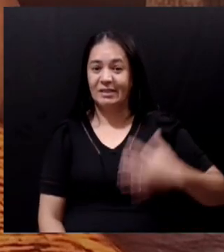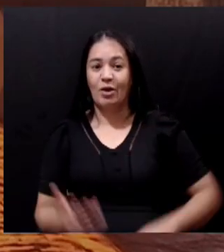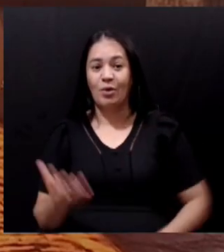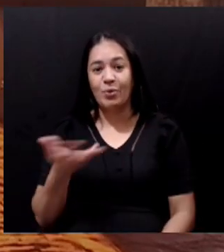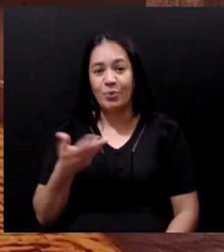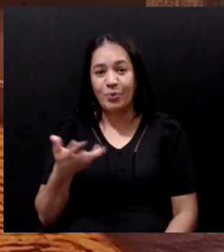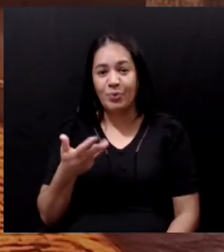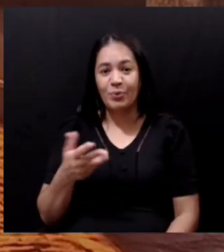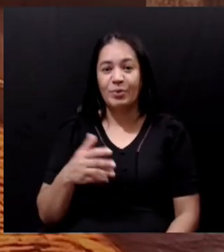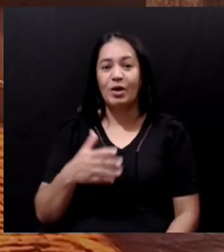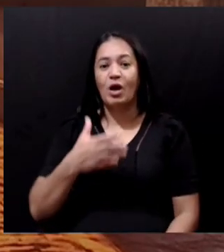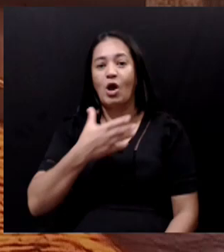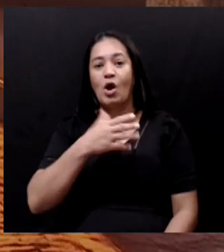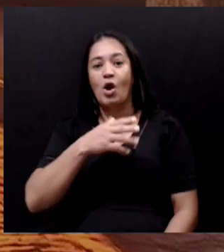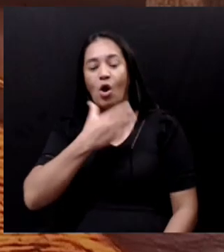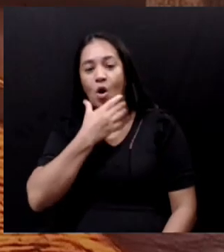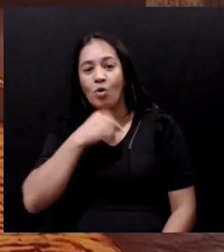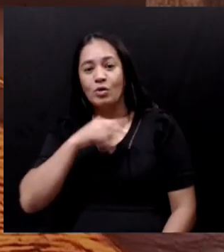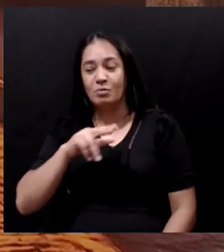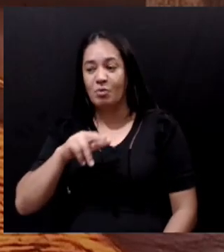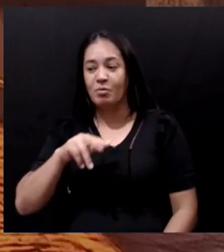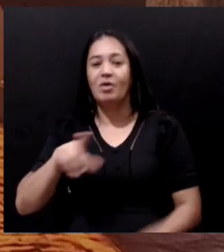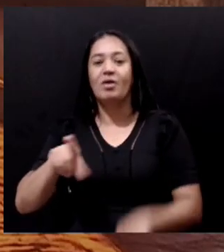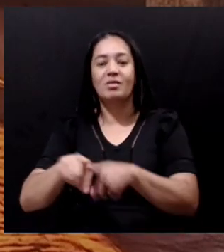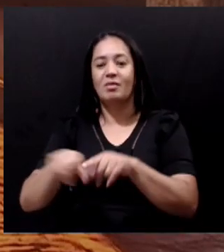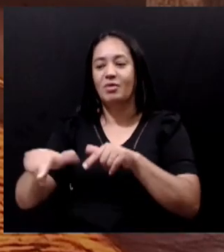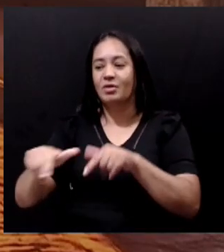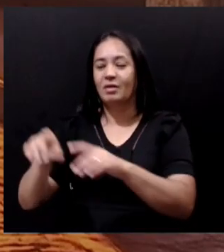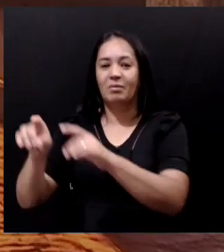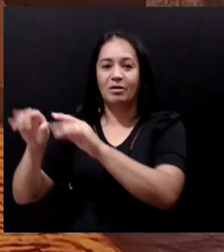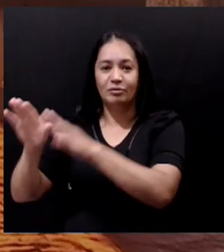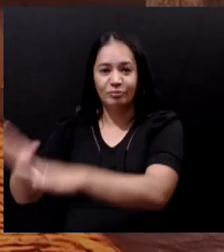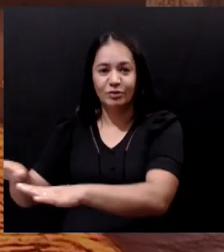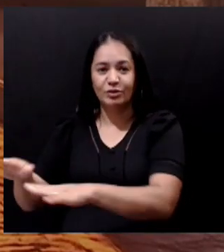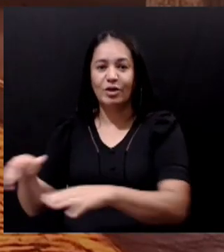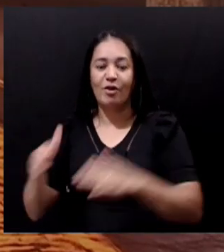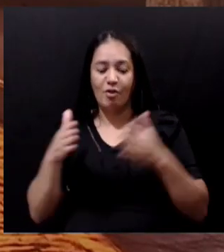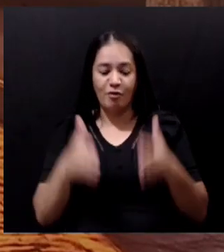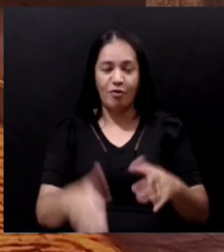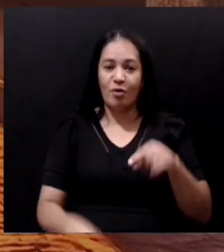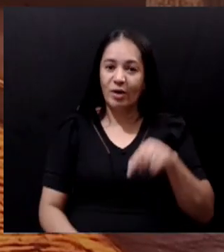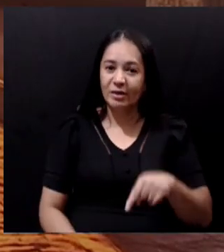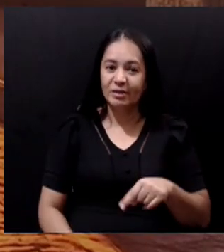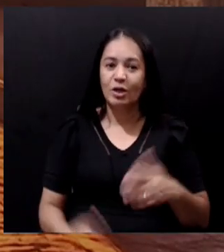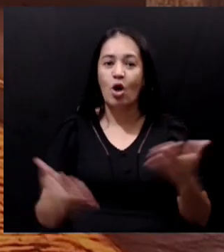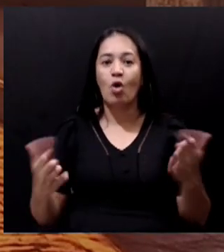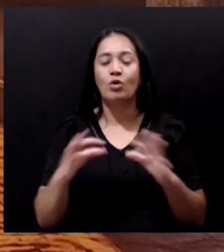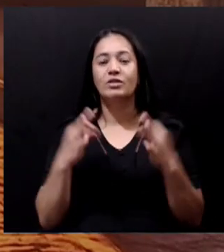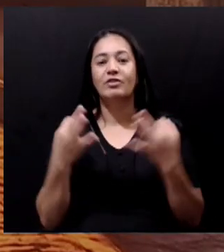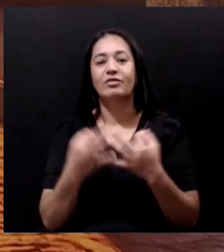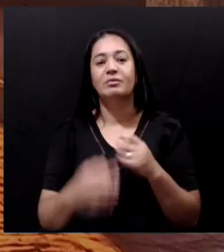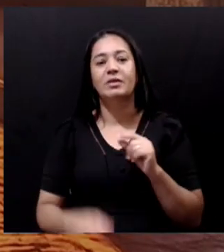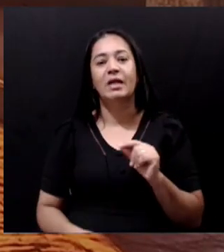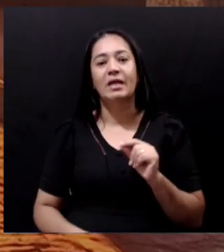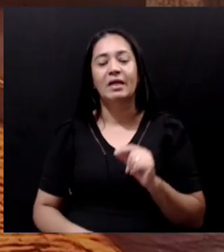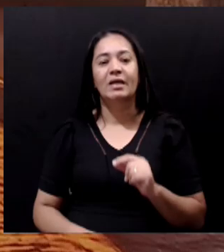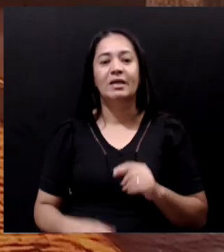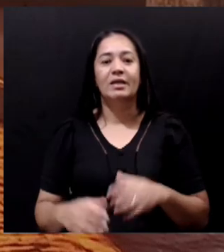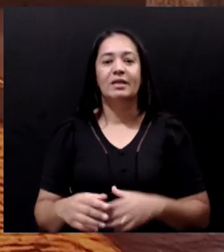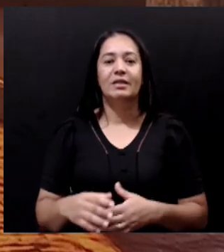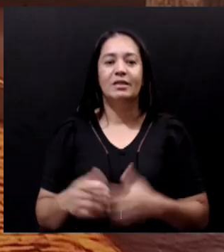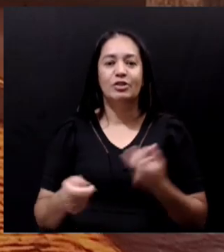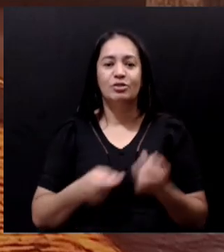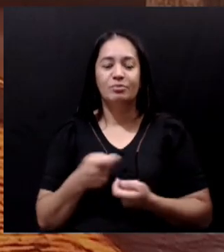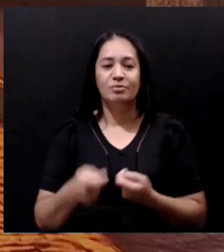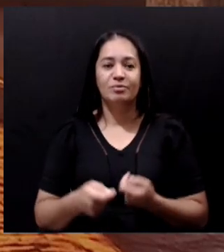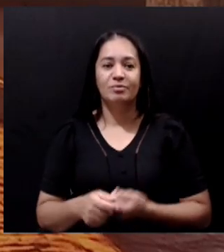serviços deles, né? E ficaram focando só aqui. Hoje da família, quem fica no negócio? Então,